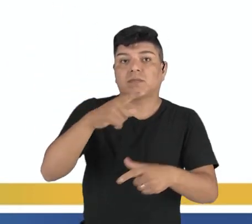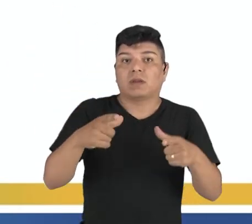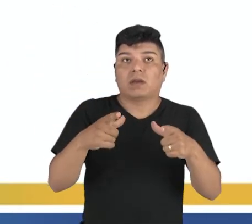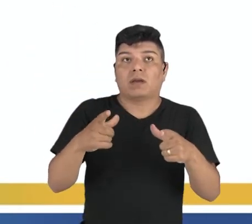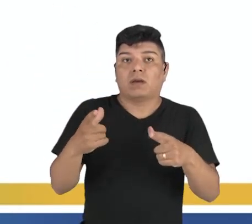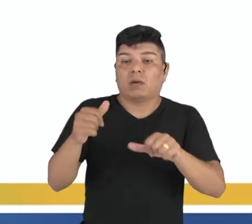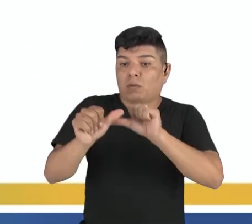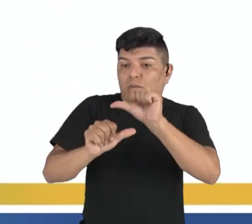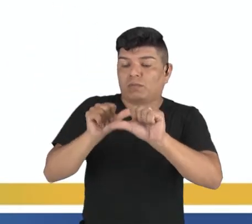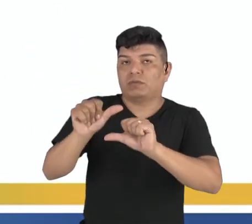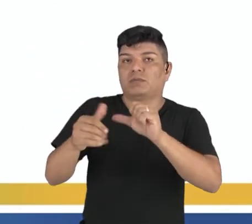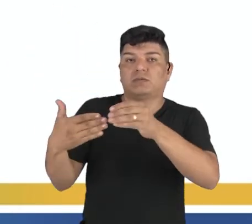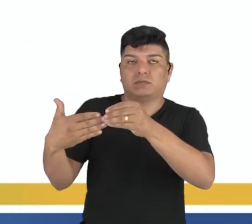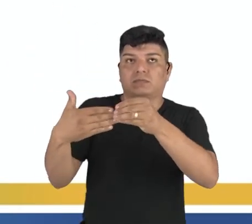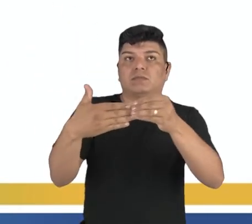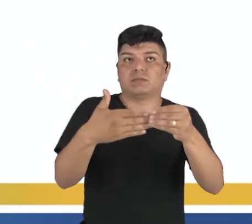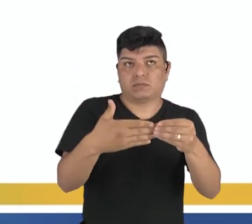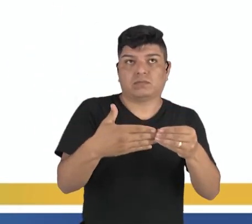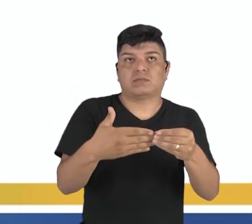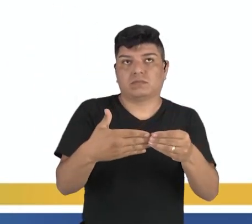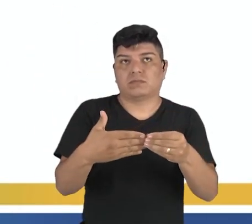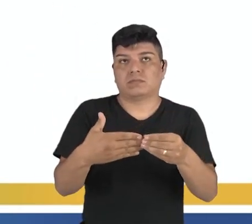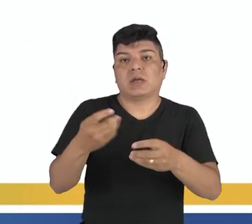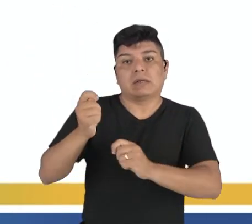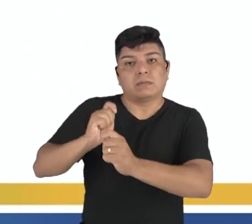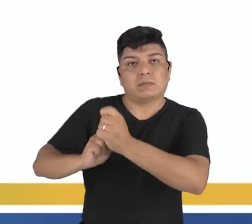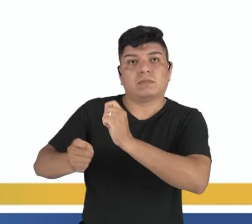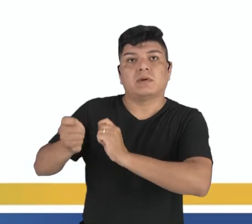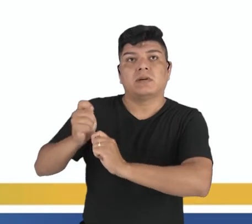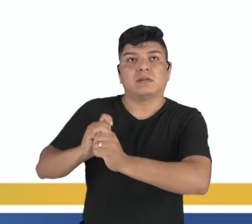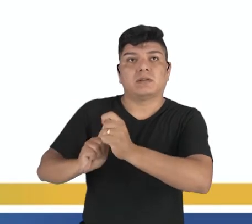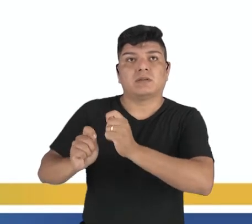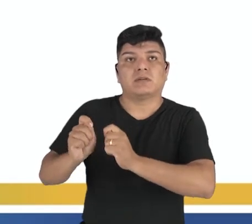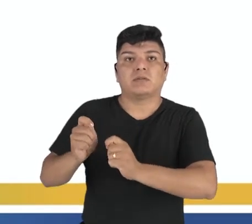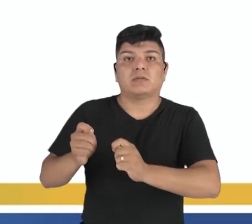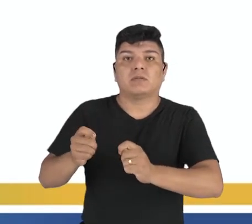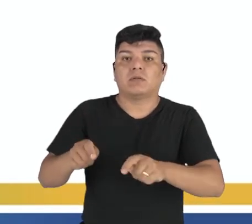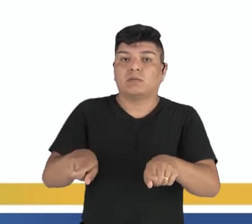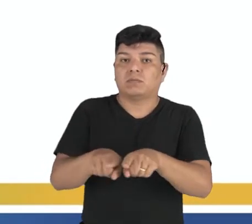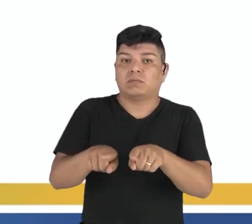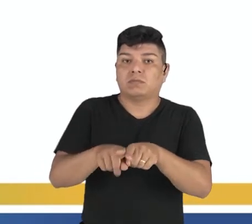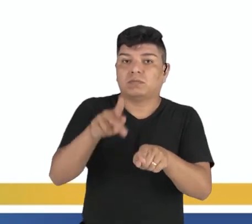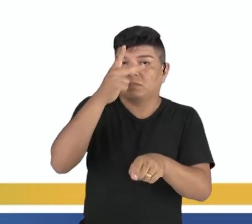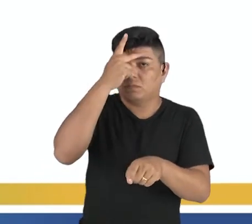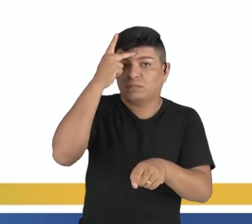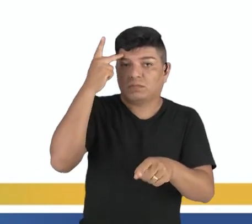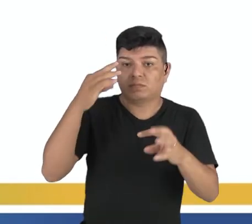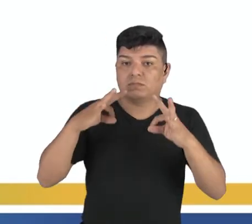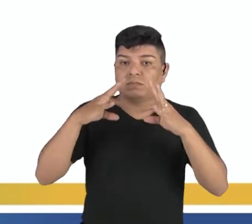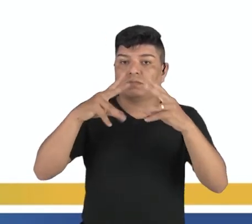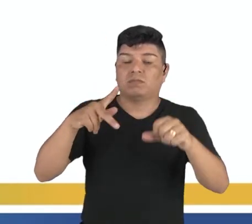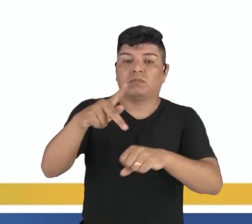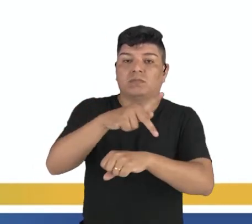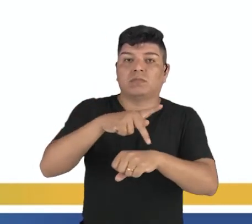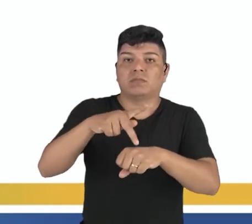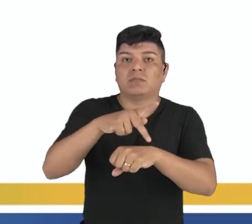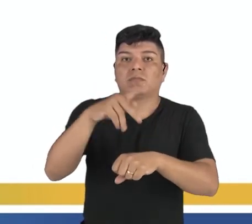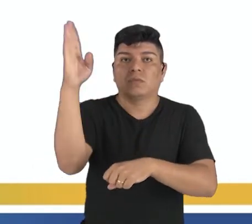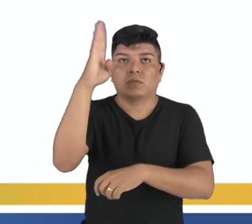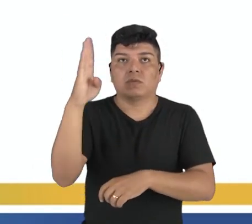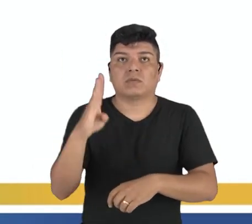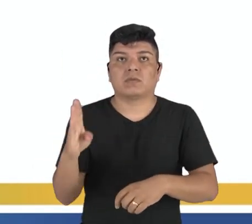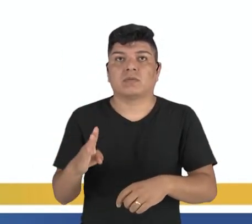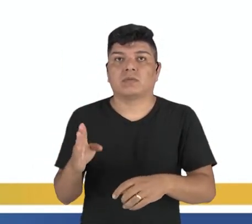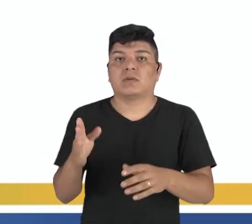mais, trazia uma mudança tanto para a economia como para a dinâmica das pessoas em todo o Brasil. E isso tinha